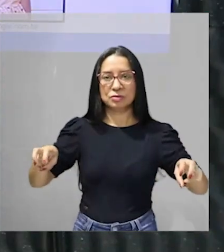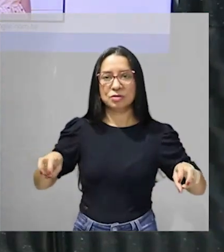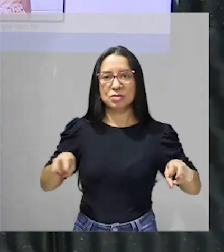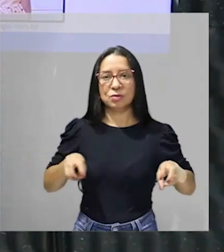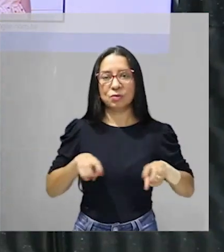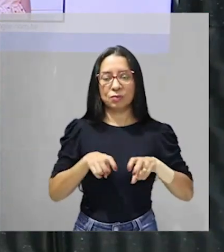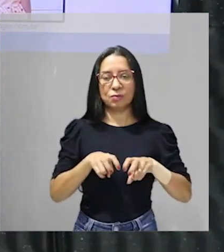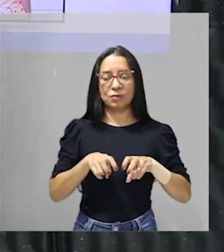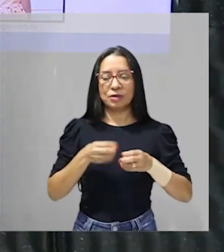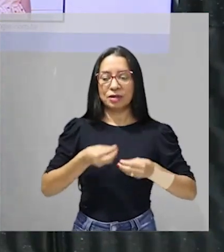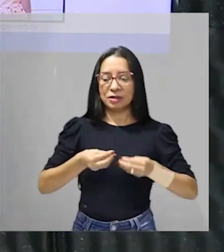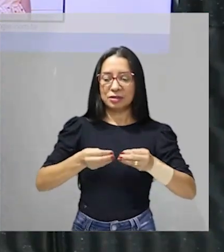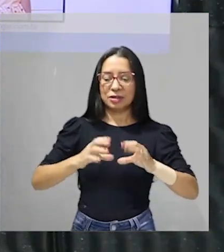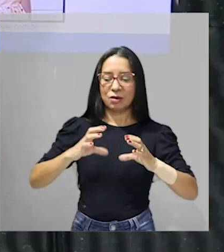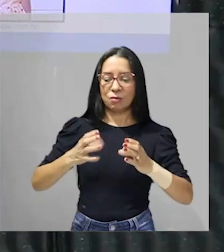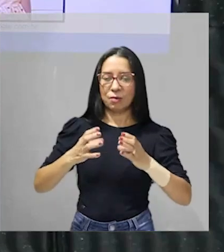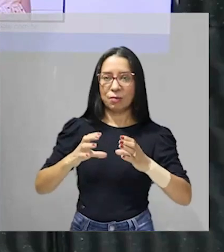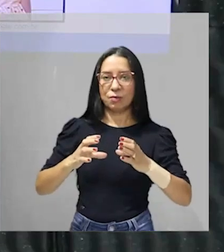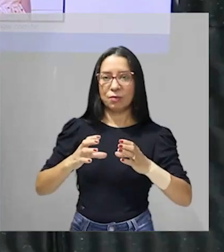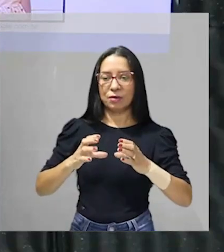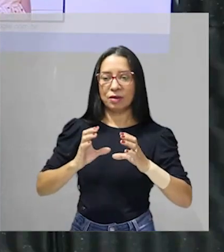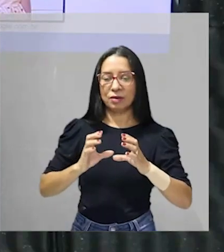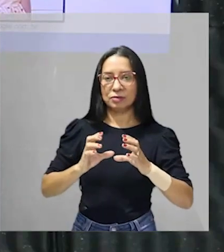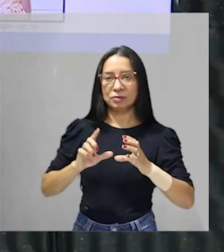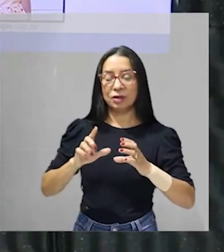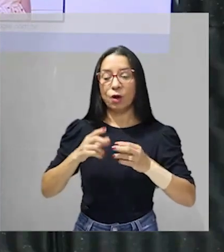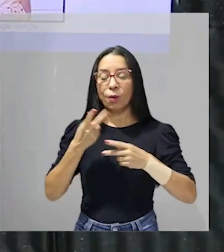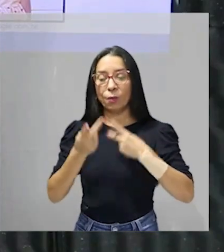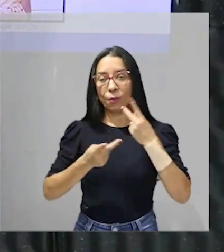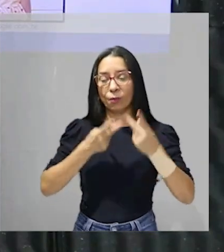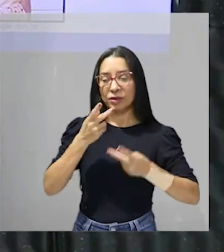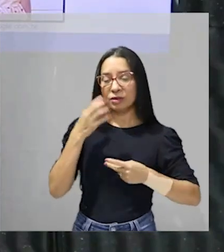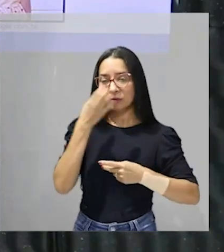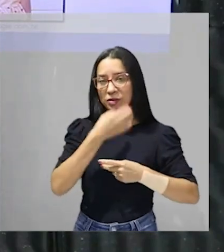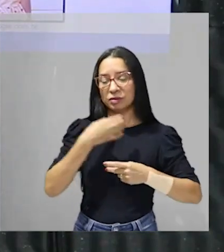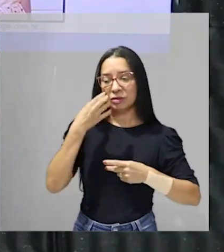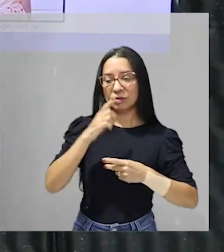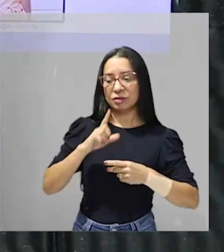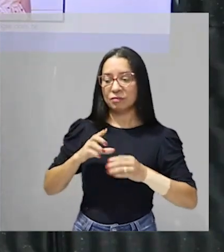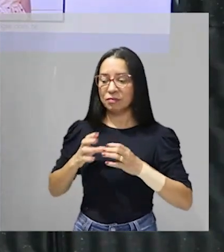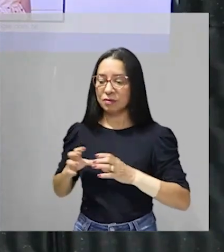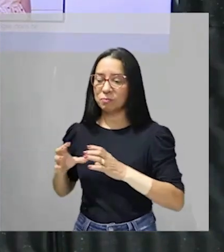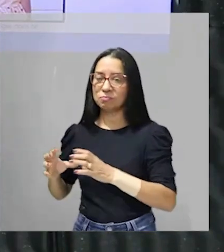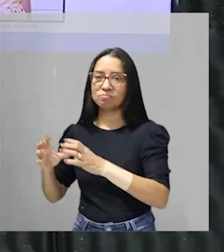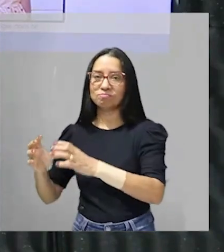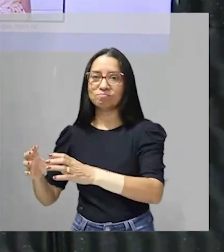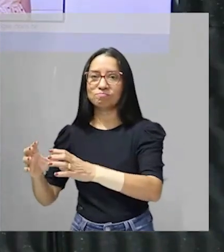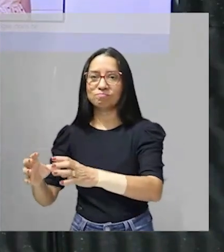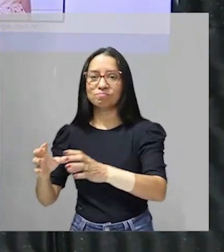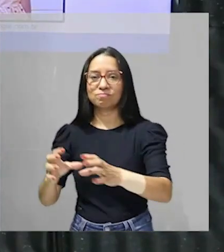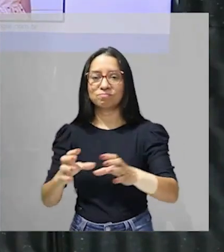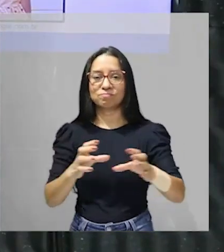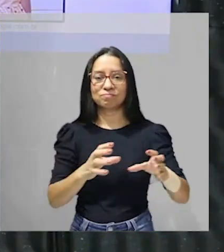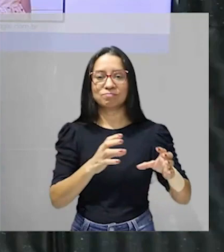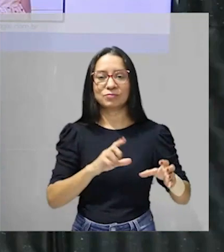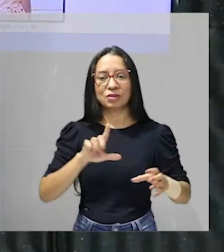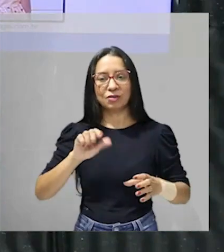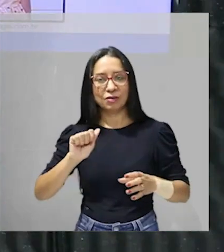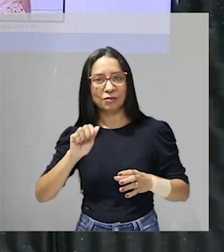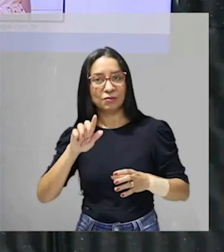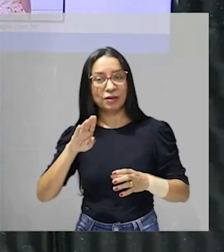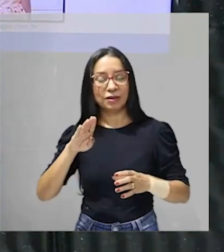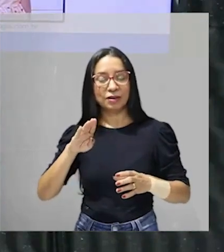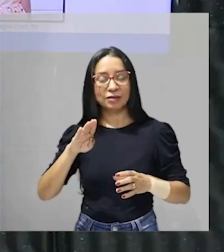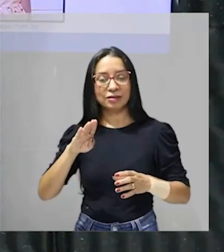e lá Ele começava a cantar lá vai a bola girar na roda tal começava a cantar e